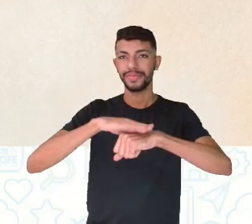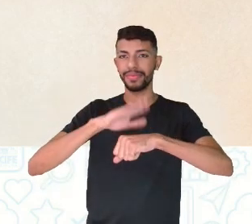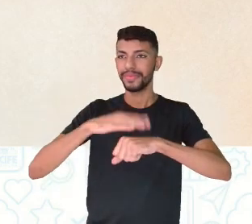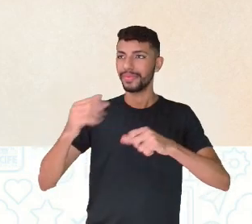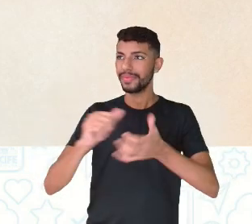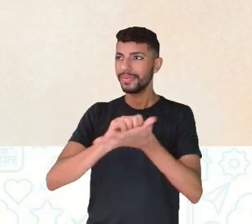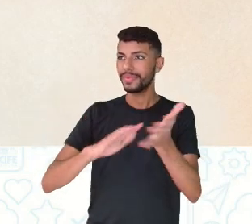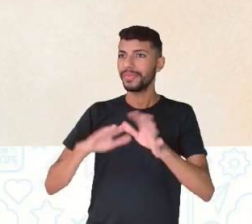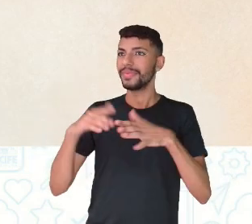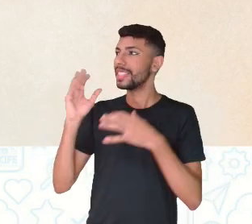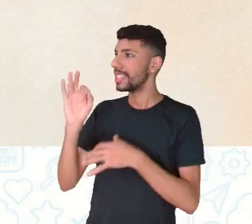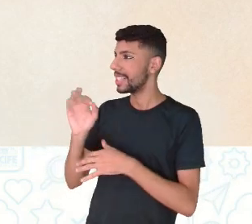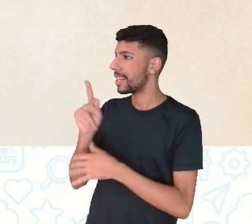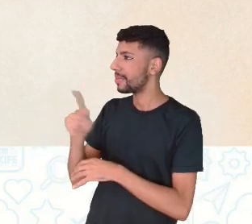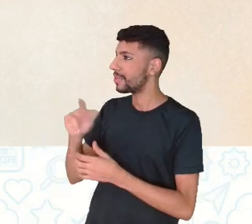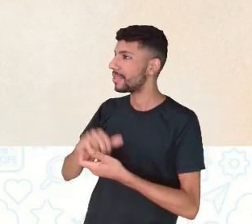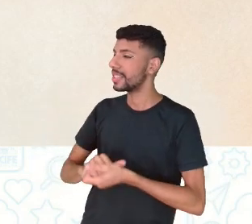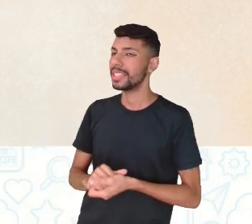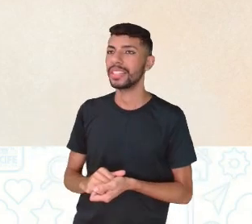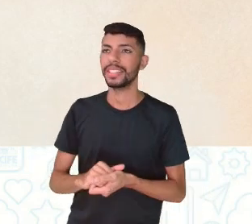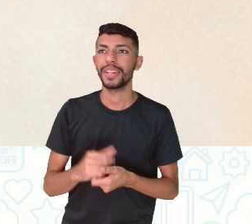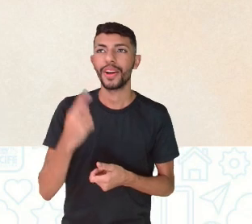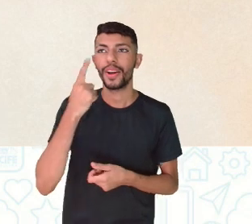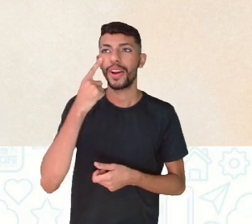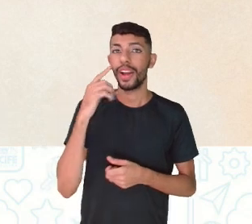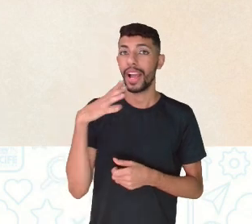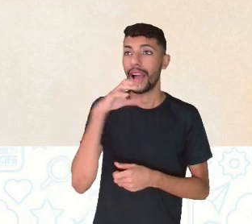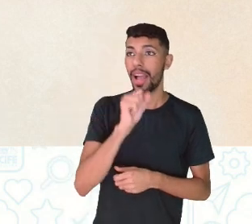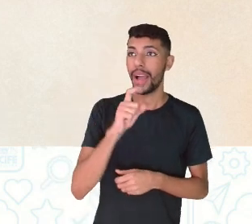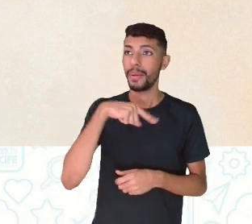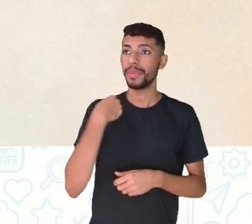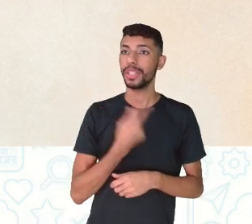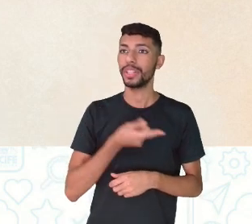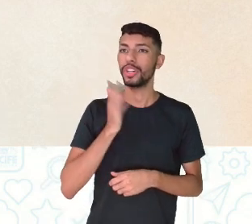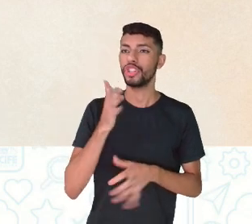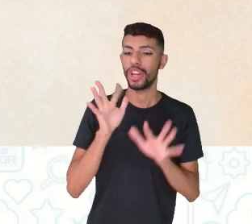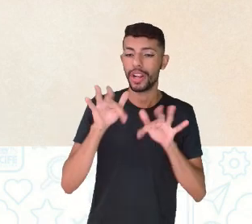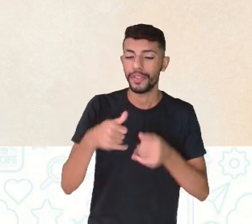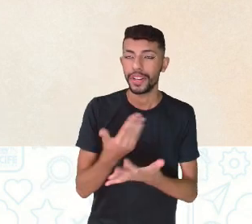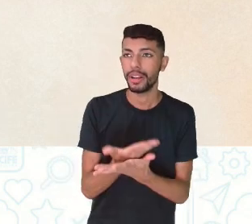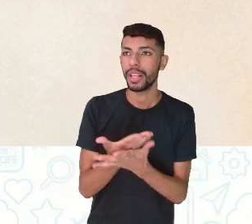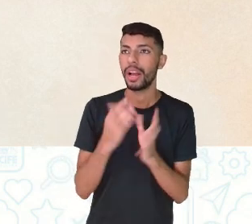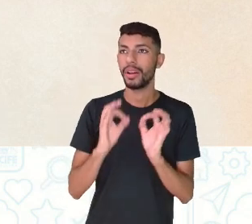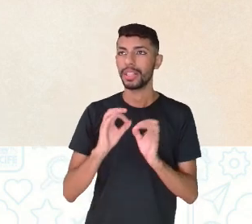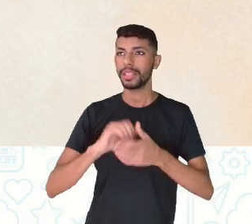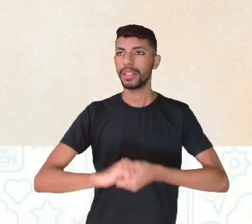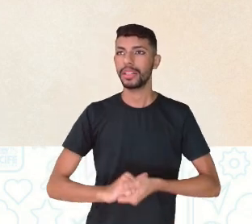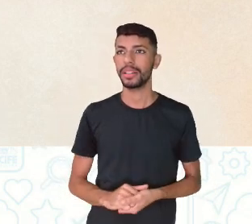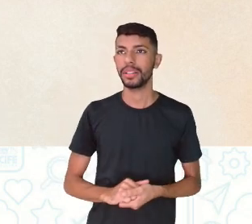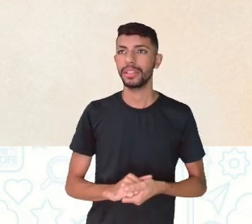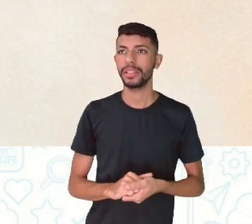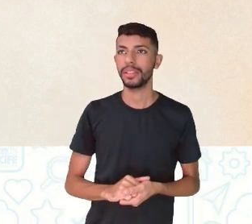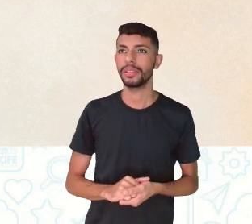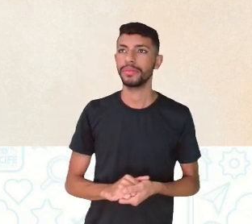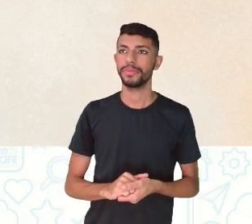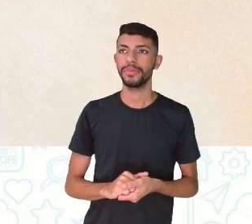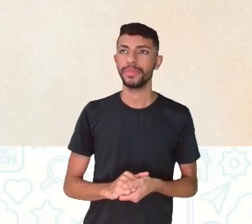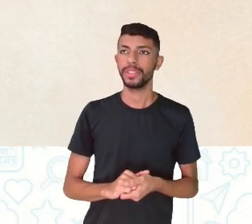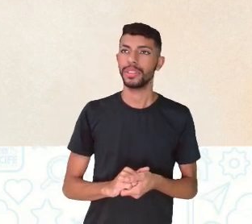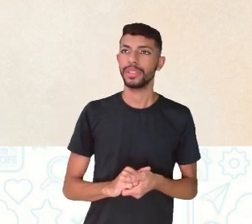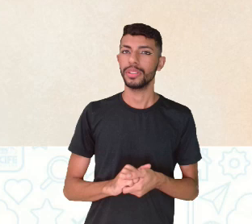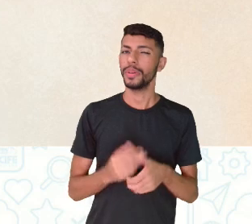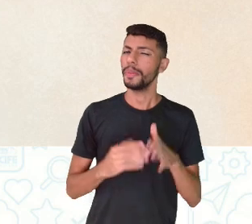professora Mili? Vejam só, rapidamente que a gente já está chegando no nosso fim da aula, né? O estopim que